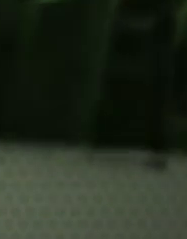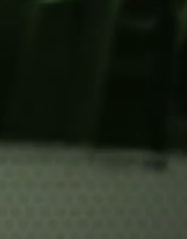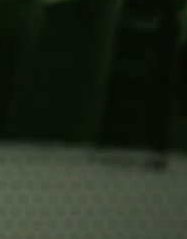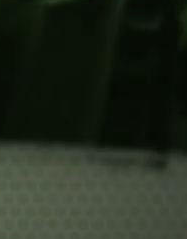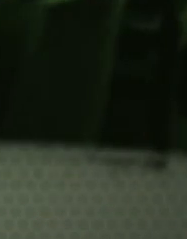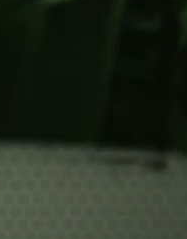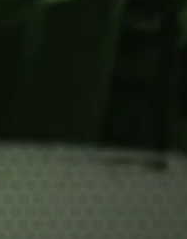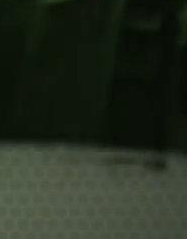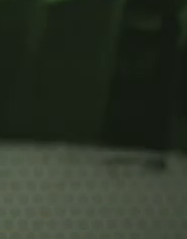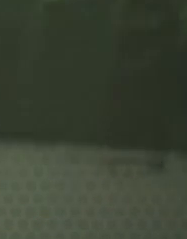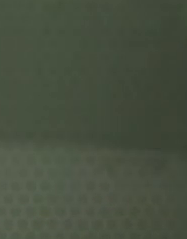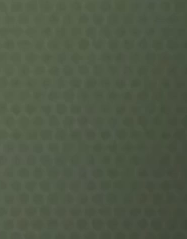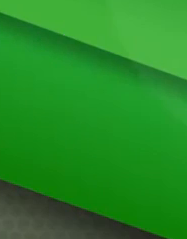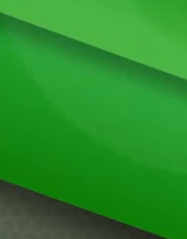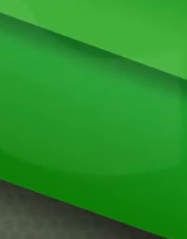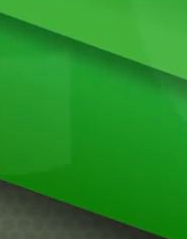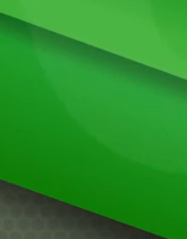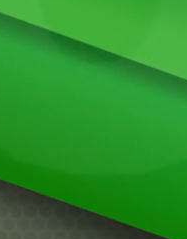Música